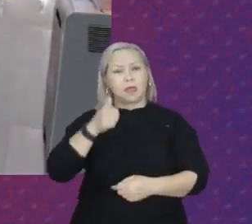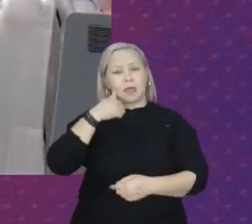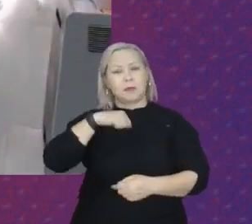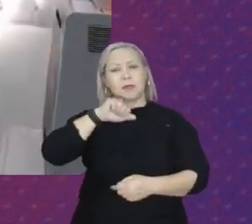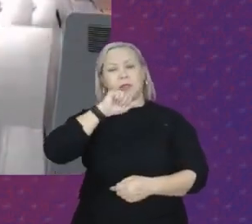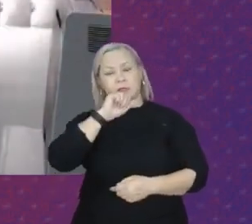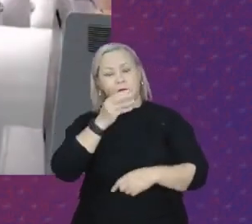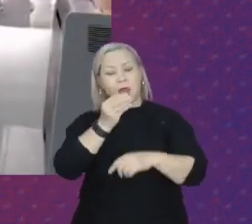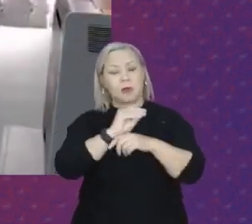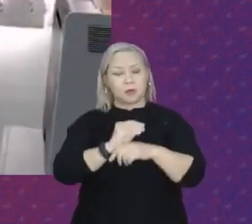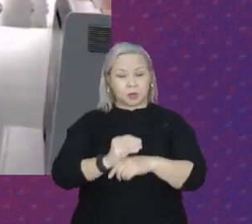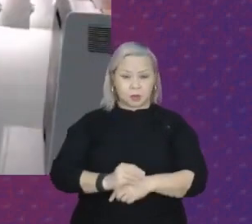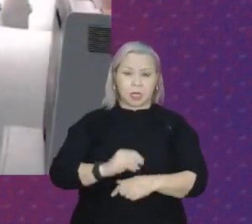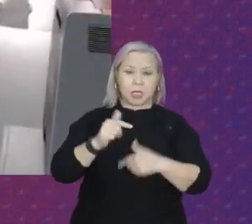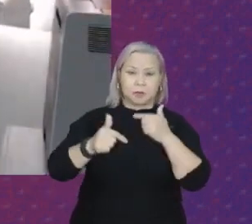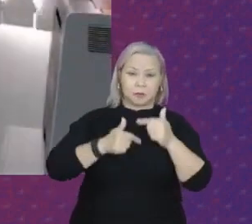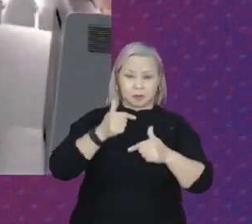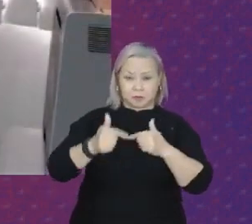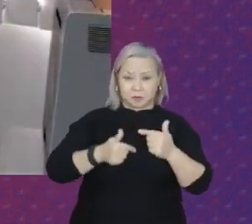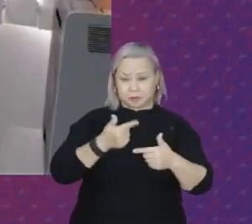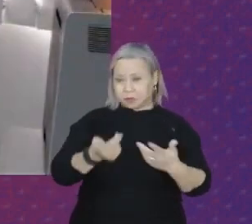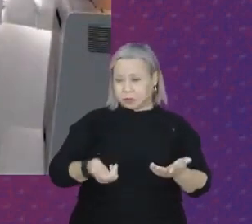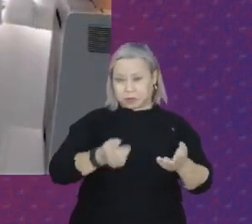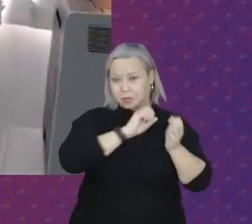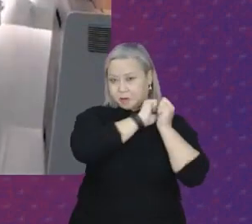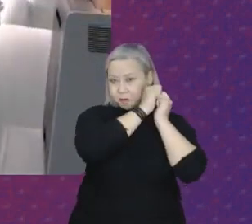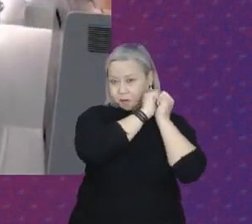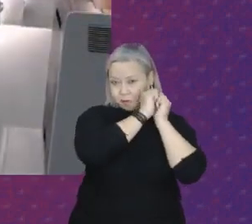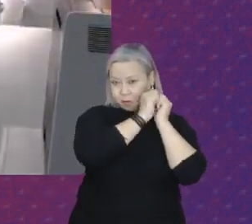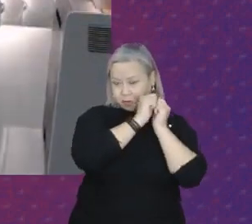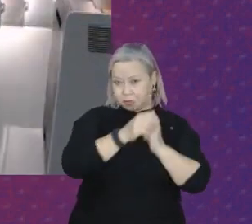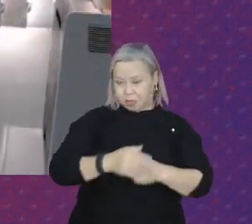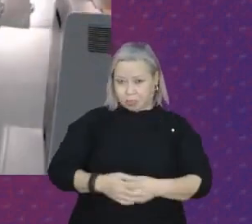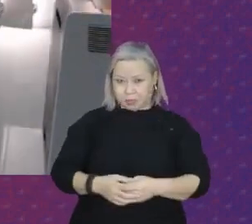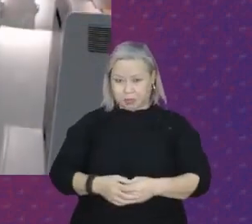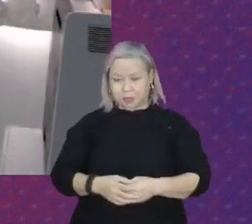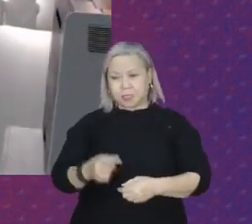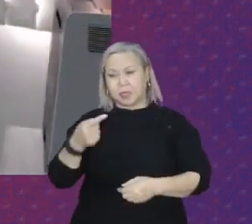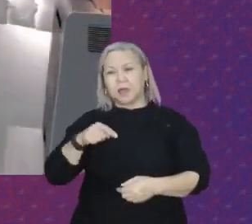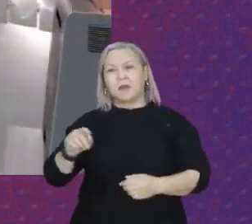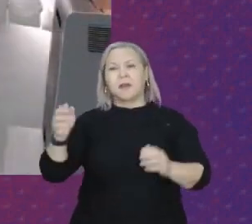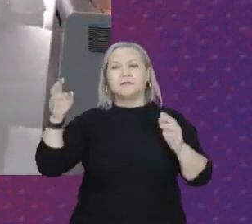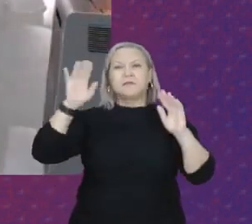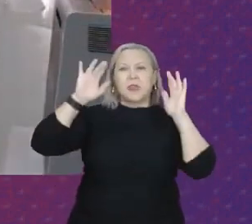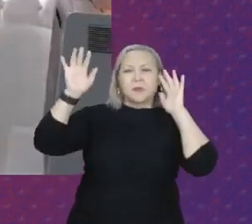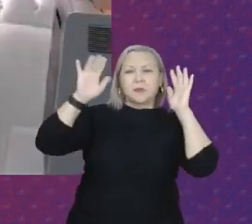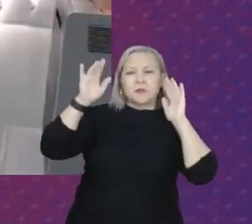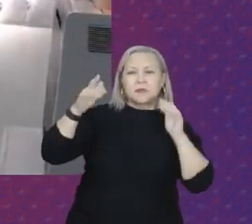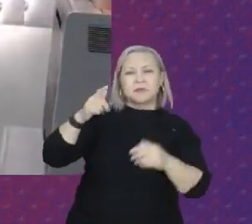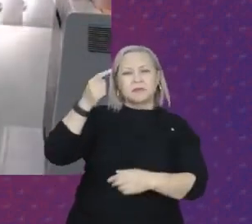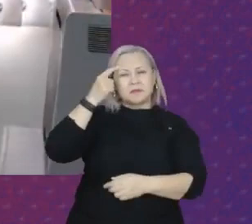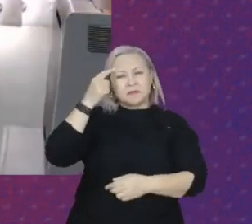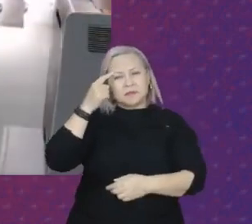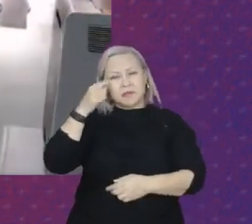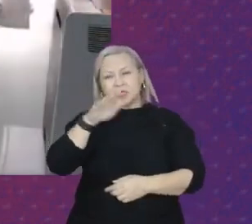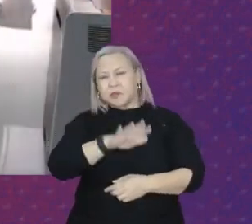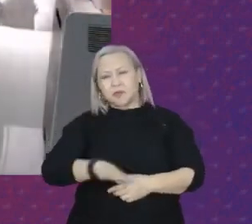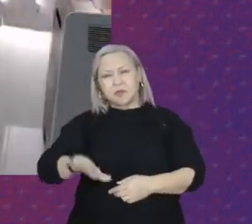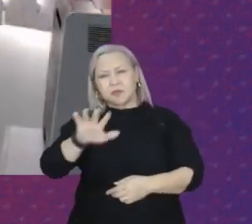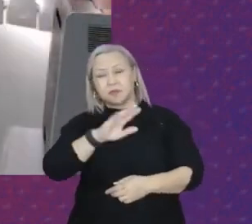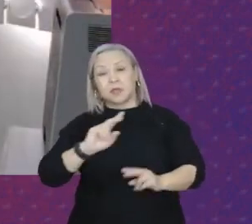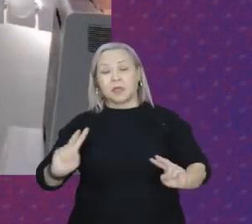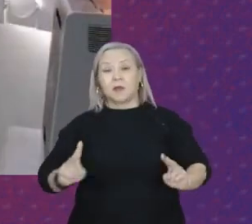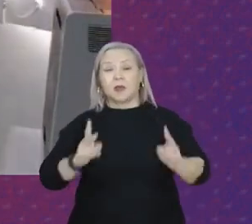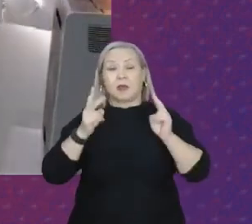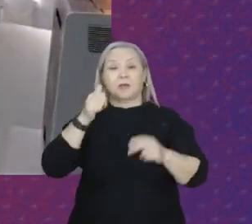dos cuidados e das tarefas domésticas. Isso vai no imaginário coletivo e essa valorização da